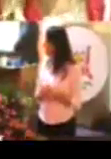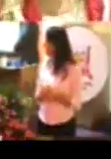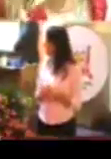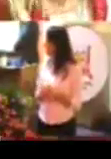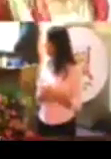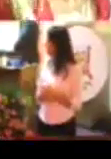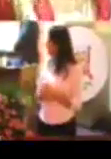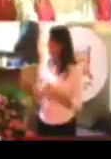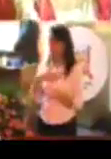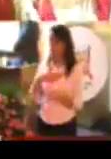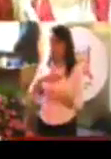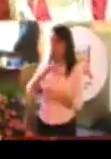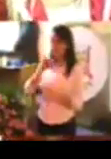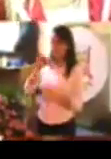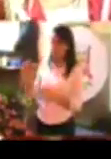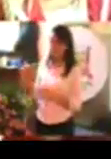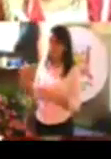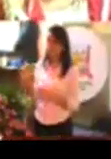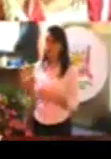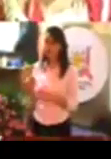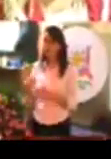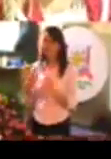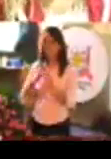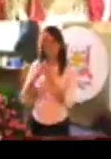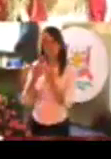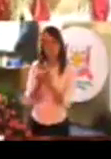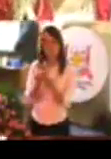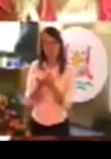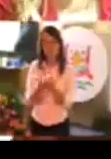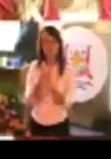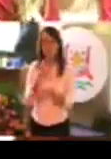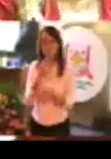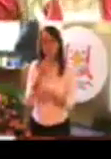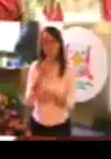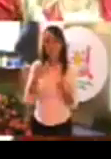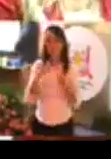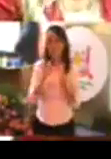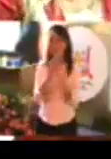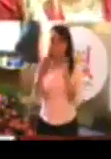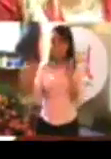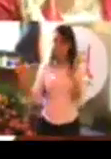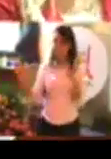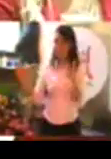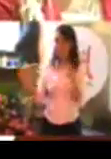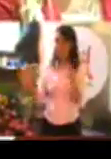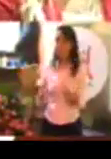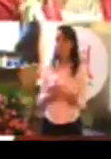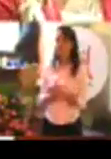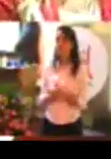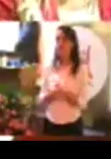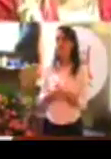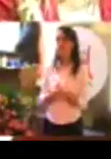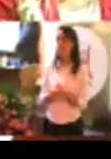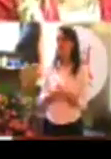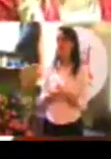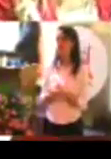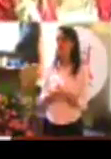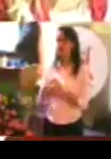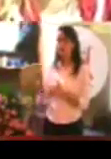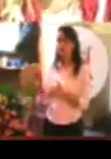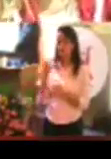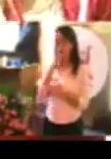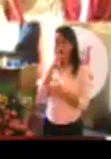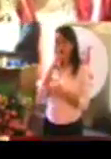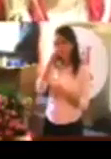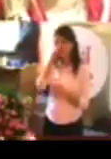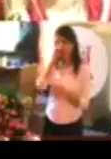Eu disse que uma escola não funciona sem biblioteca. É impossível. É como se um